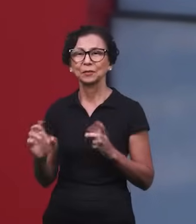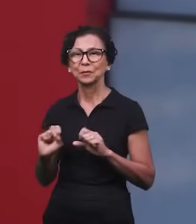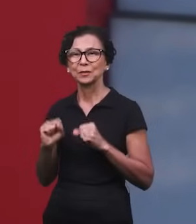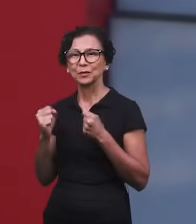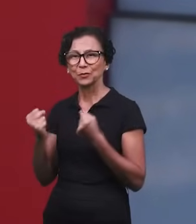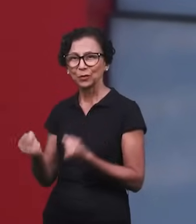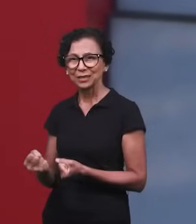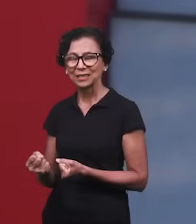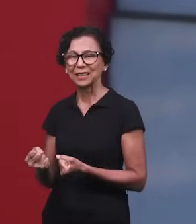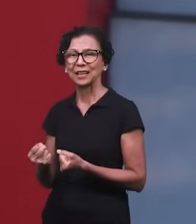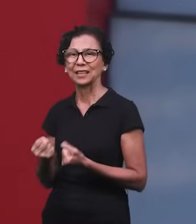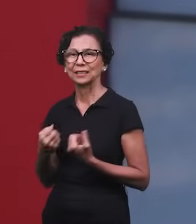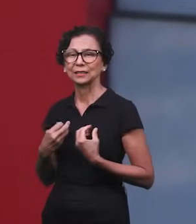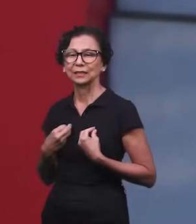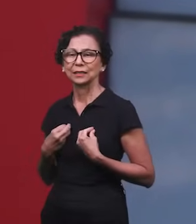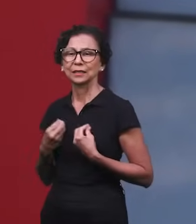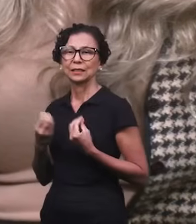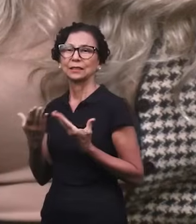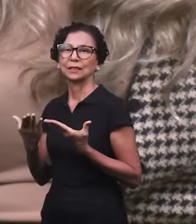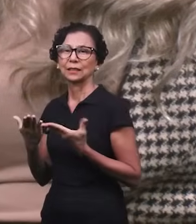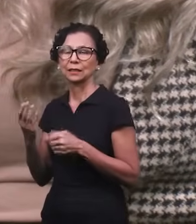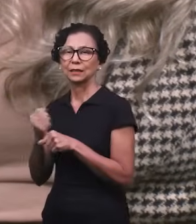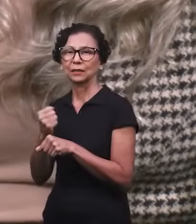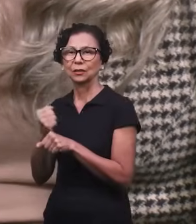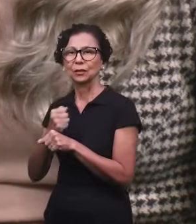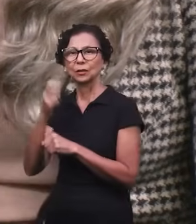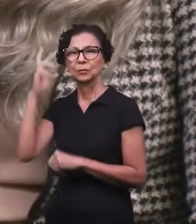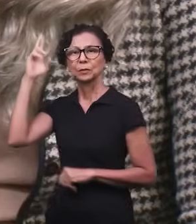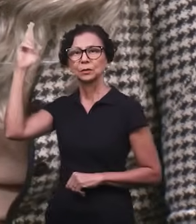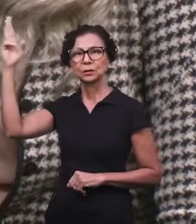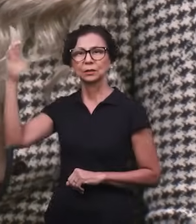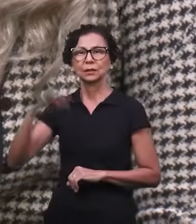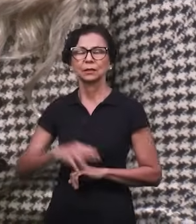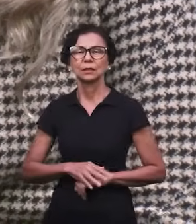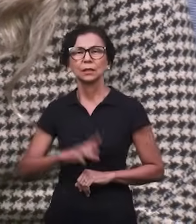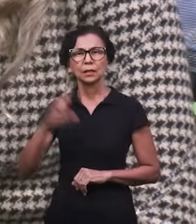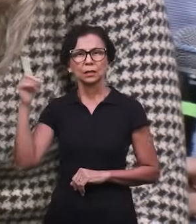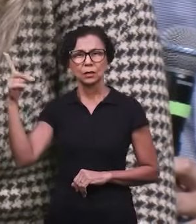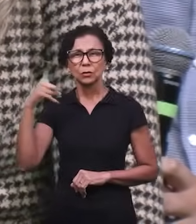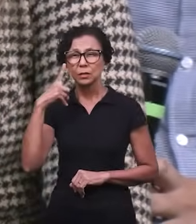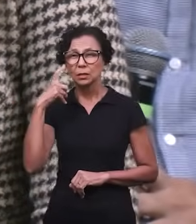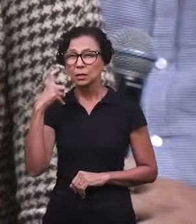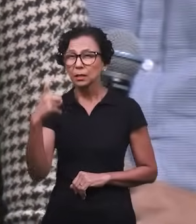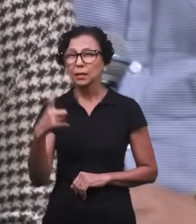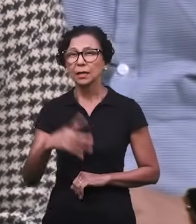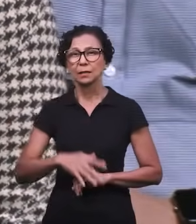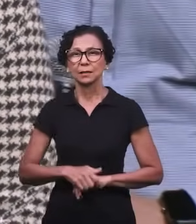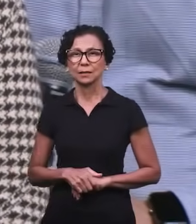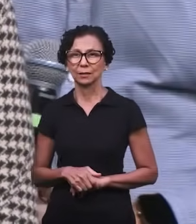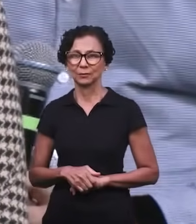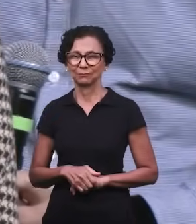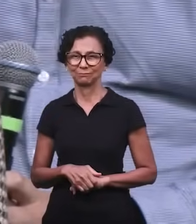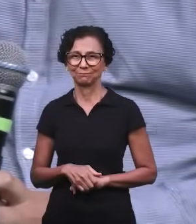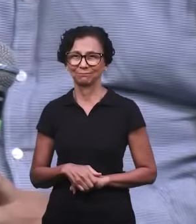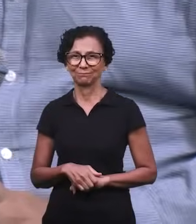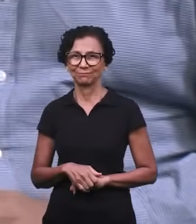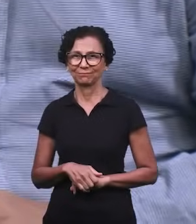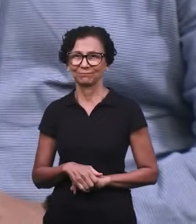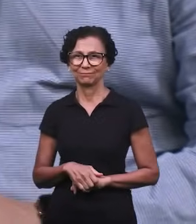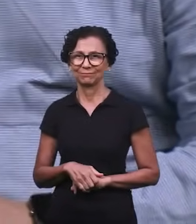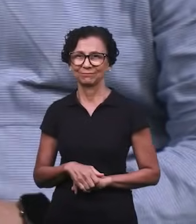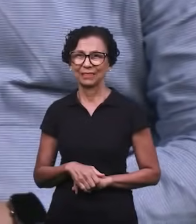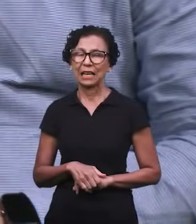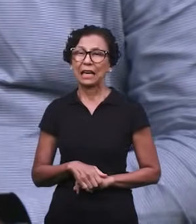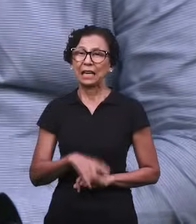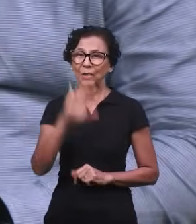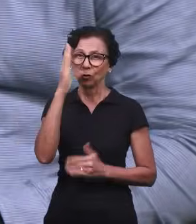Deus. E eu diria uma coisa, Deus tem todo o interesse em investir em você, em investir em mim, nos dando tempo.